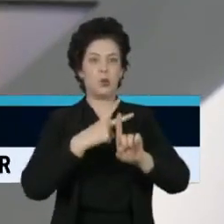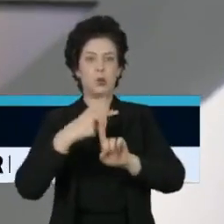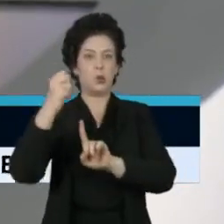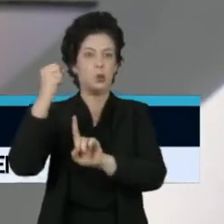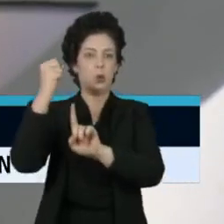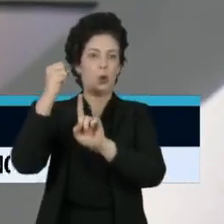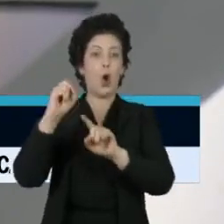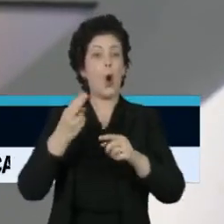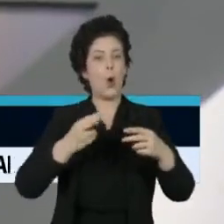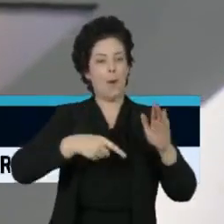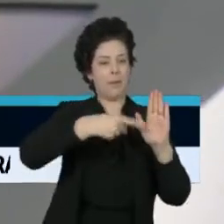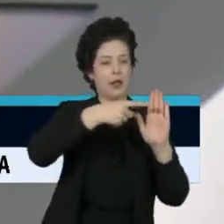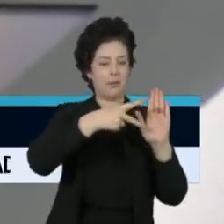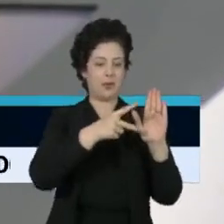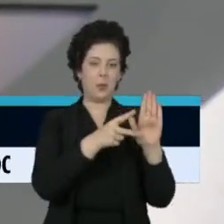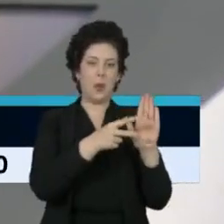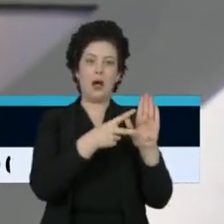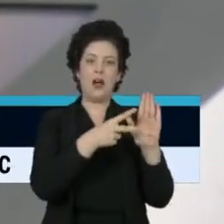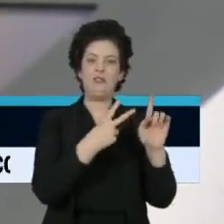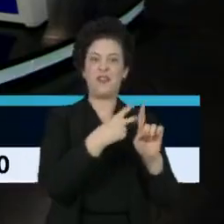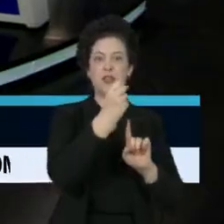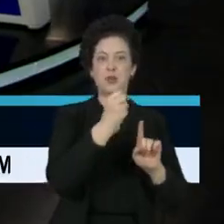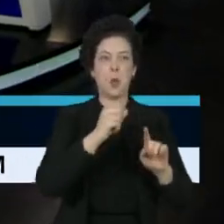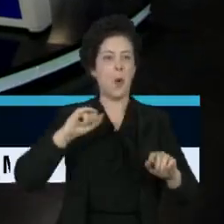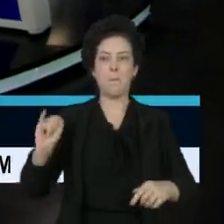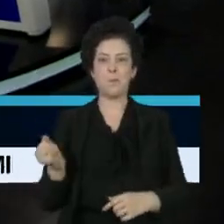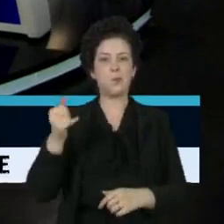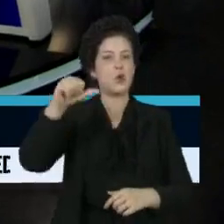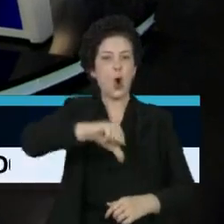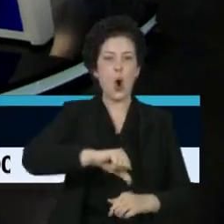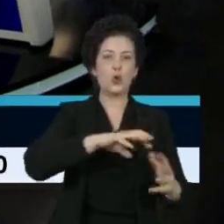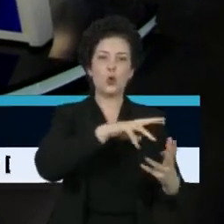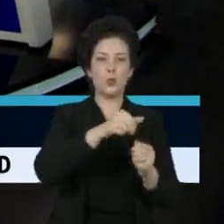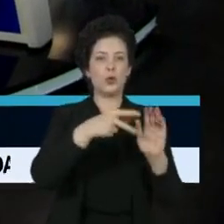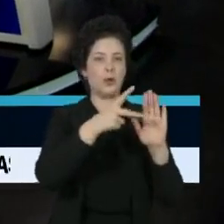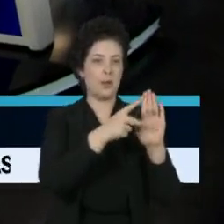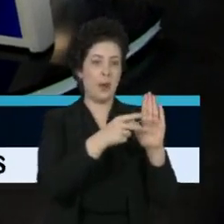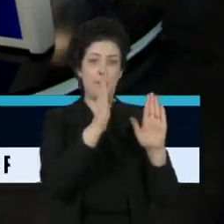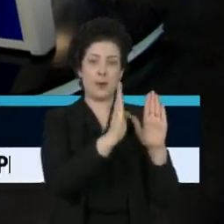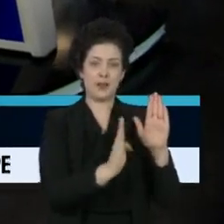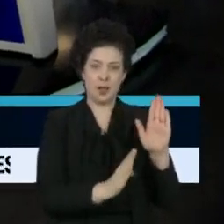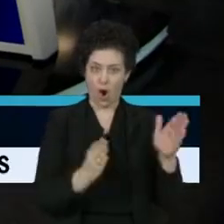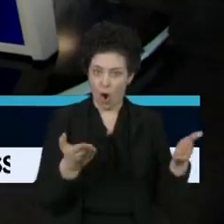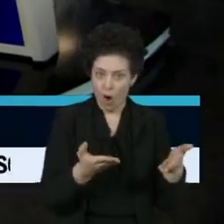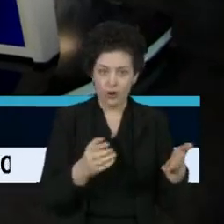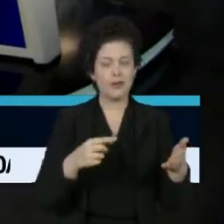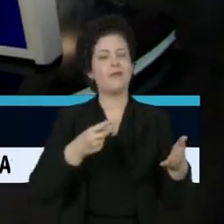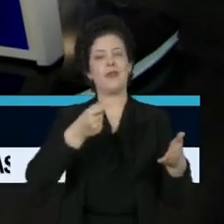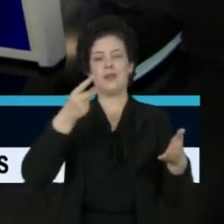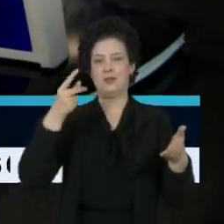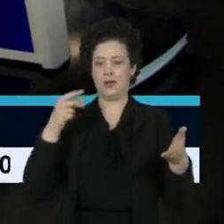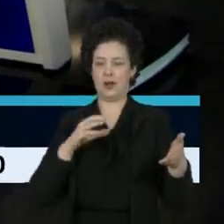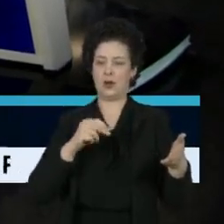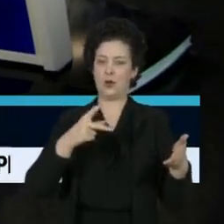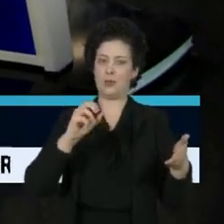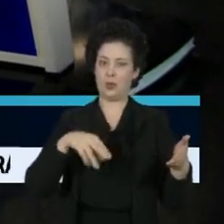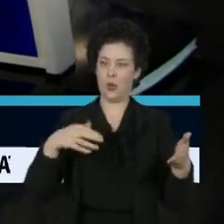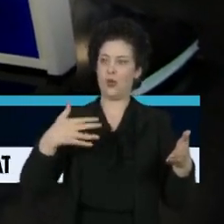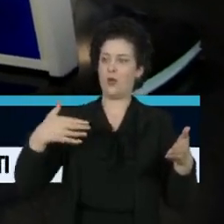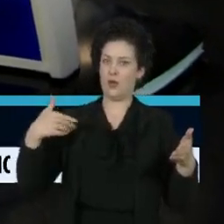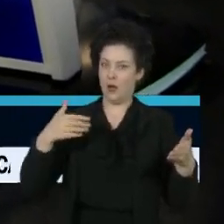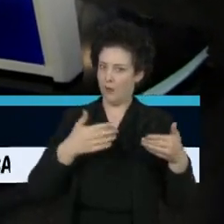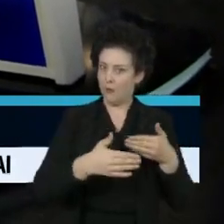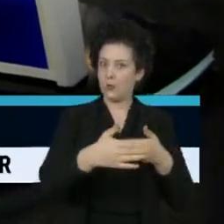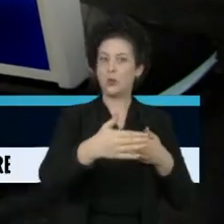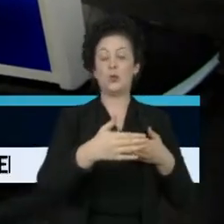pelo menos como vice-campeões mundiais maior juro do mundo é o juro brasileiro e não é de hoje e o próprio corpo tá dizendo que vem